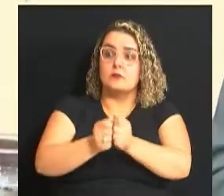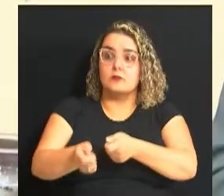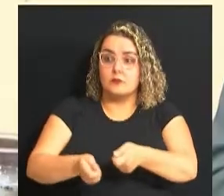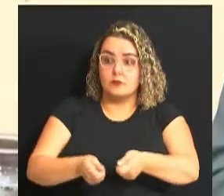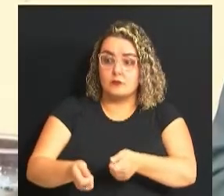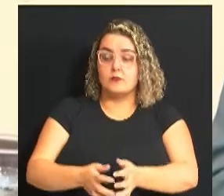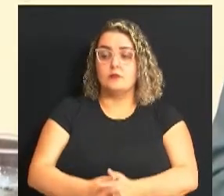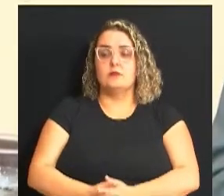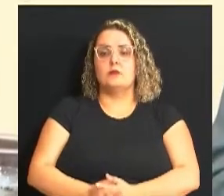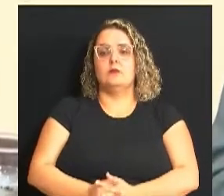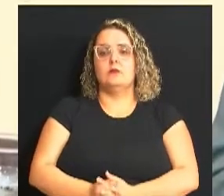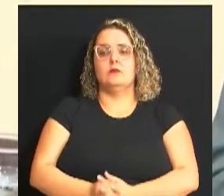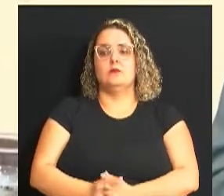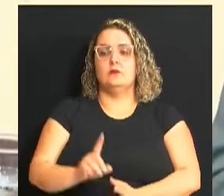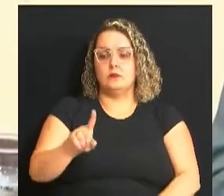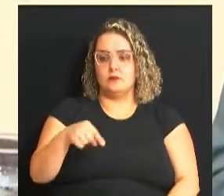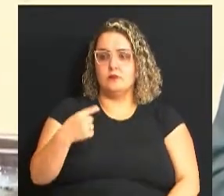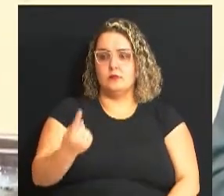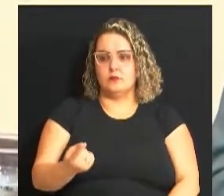E, posteriormente,